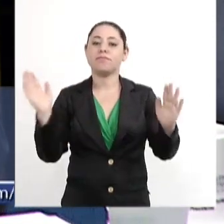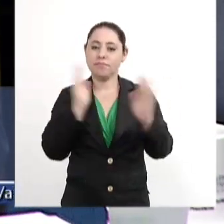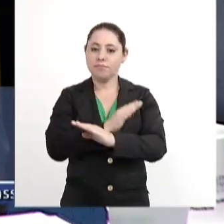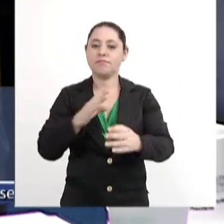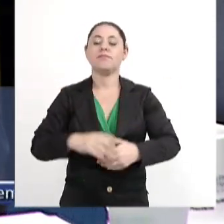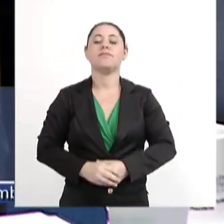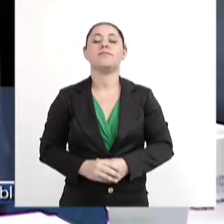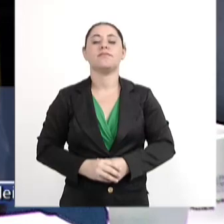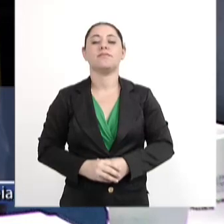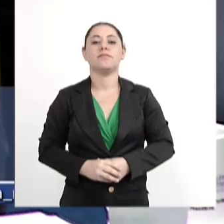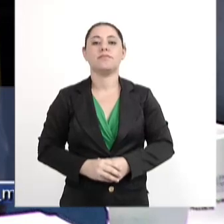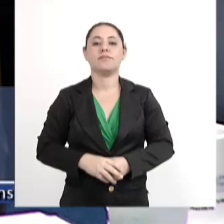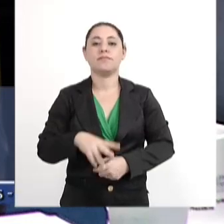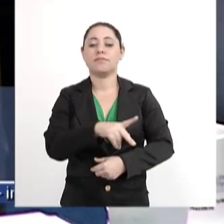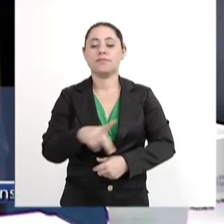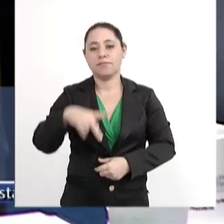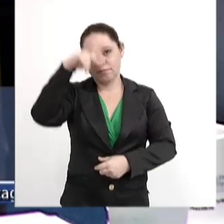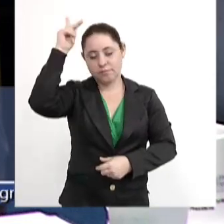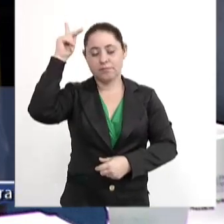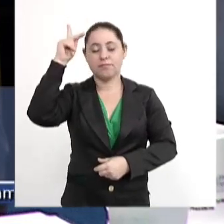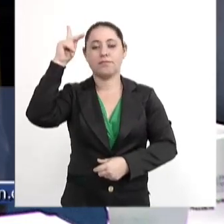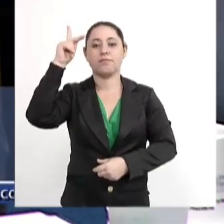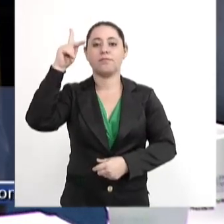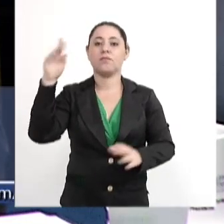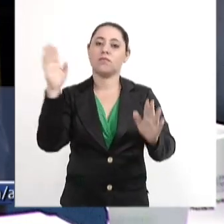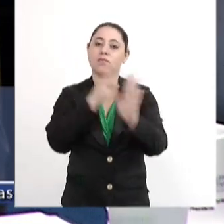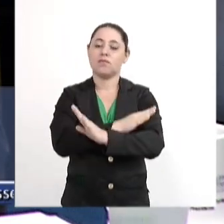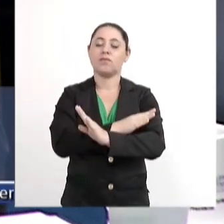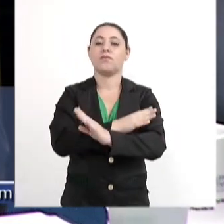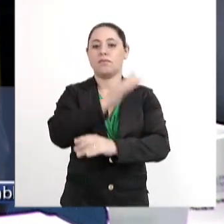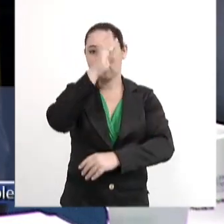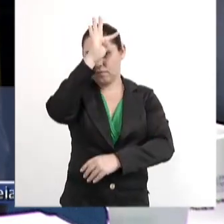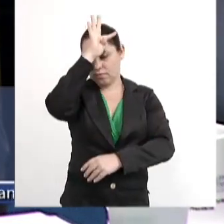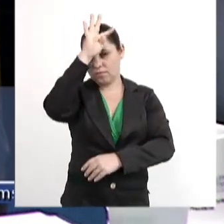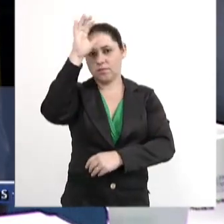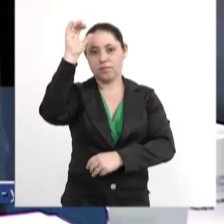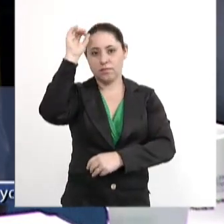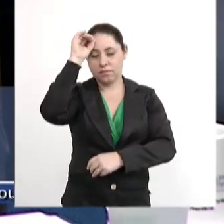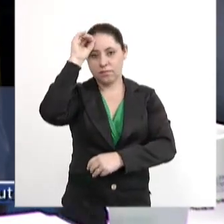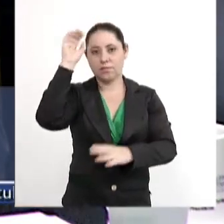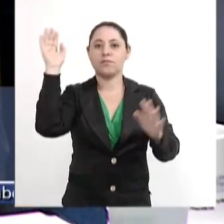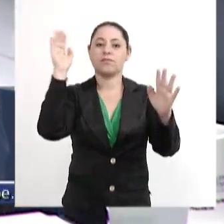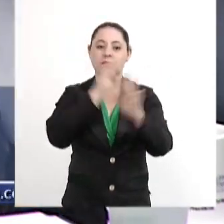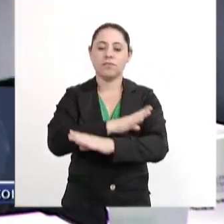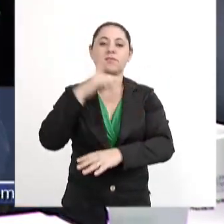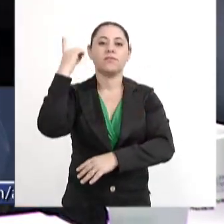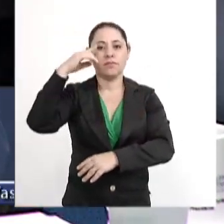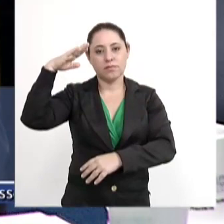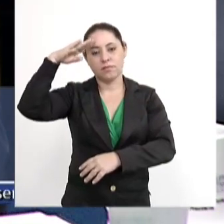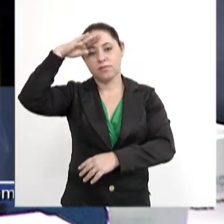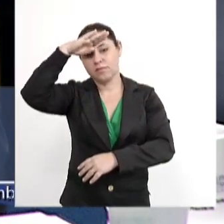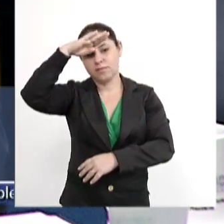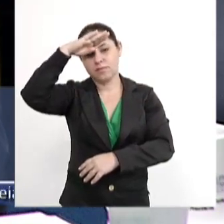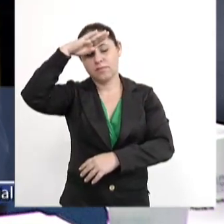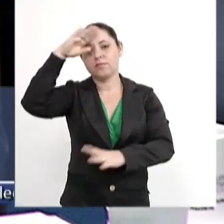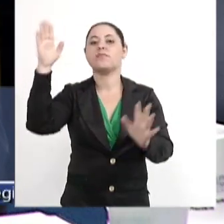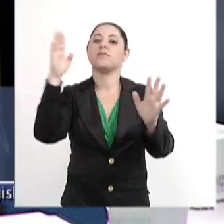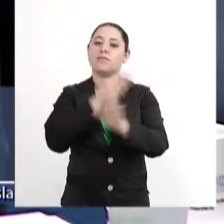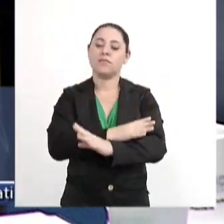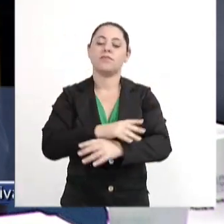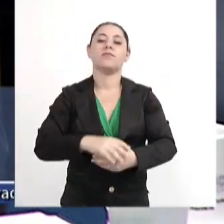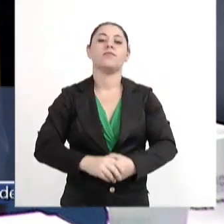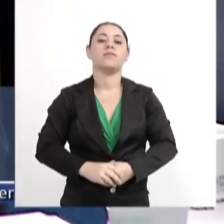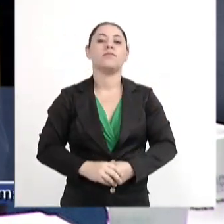Transfere. Com a palavra, Paulo Corrêa. Transfere. Com a palavra, Felipe Orro. Com a palavra, deputado Cabo Almi. Transfere.